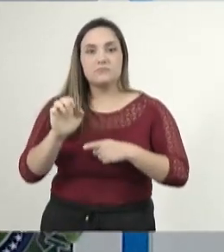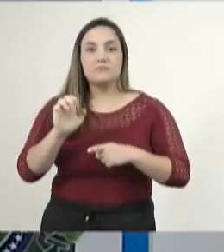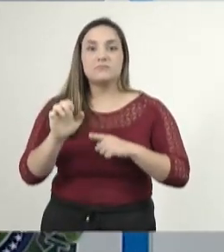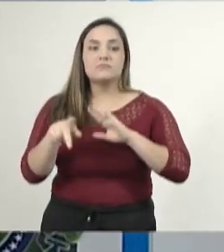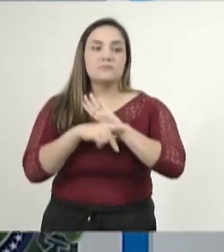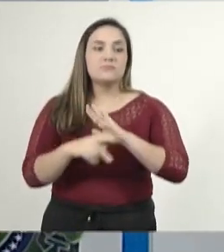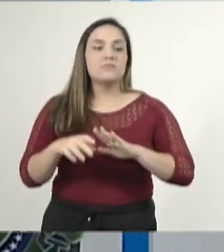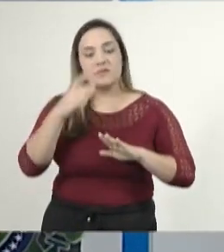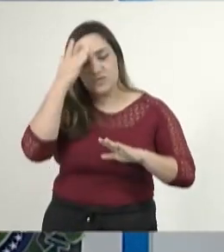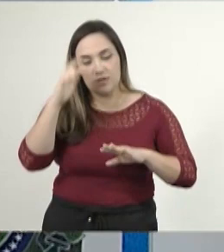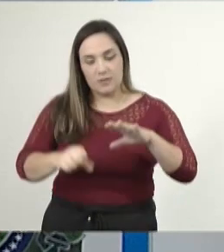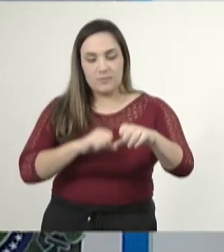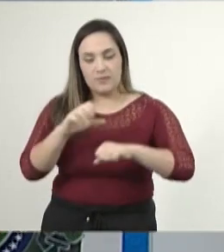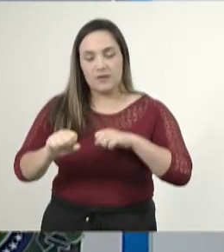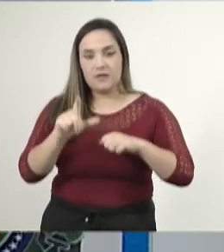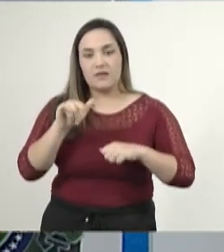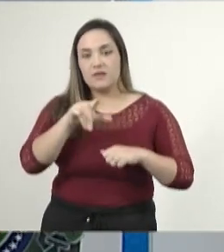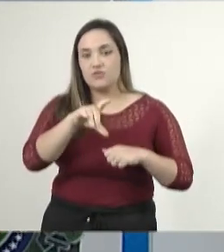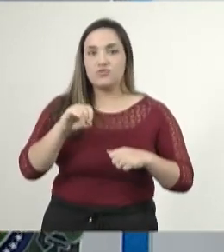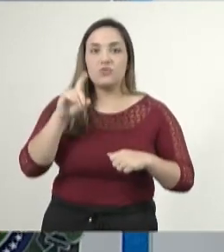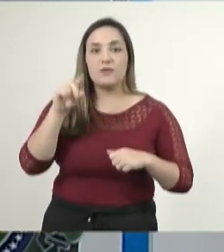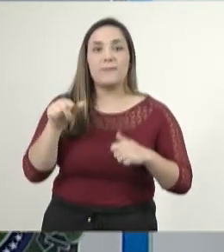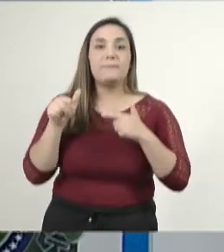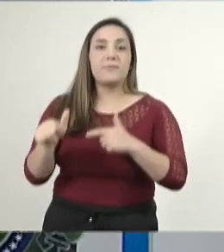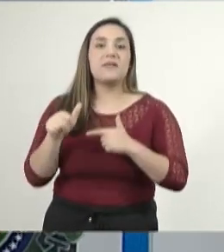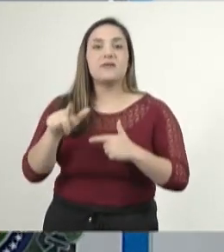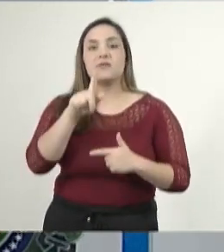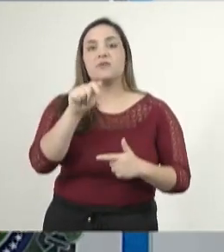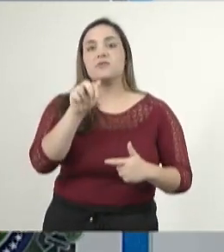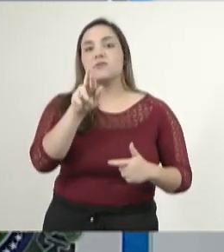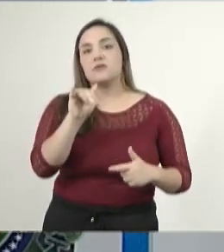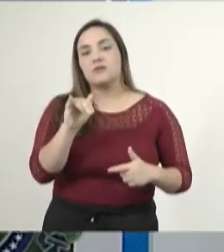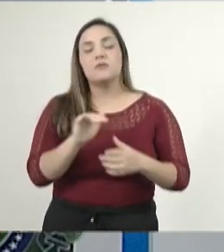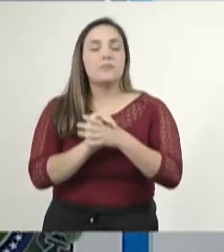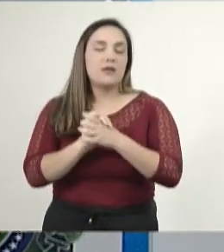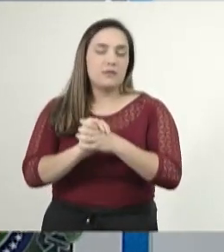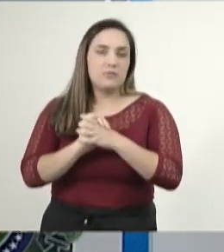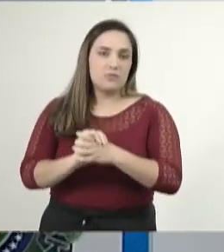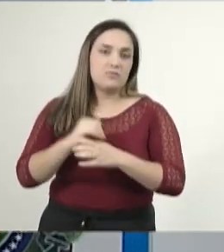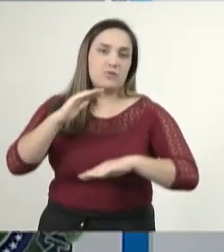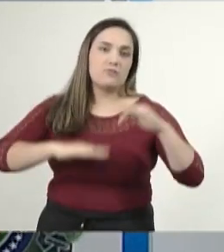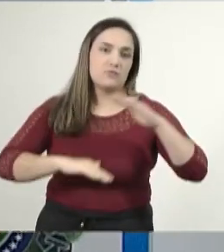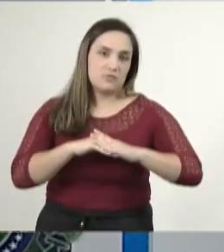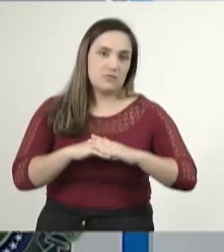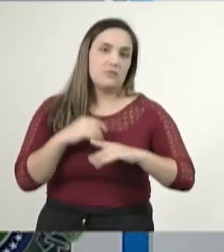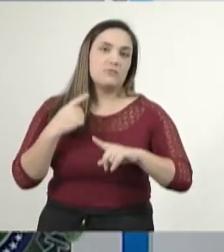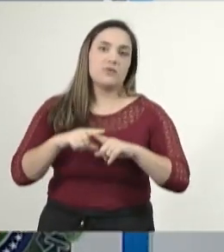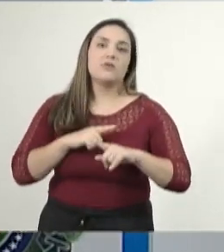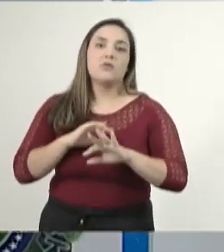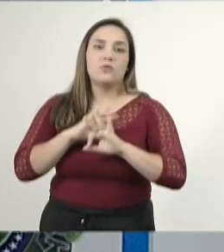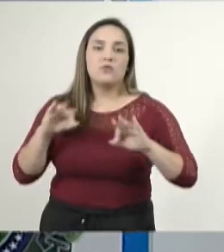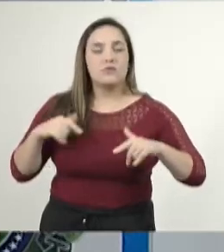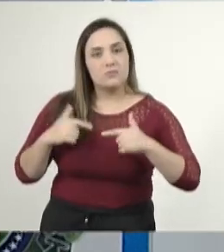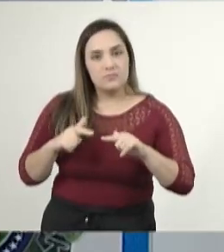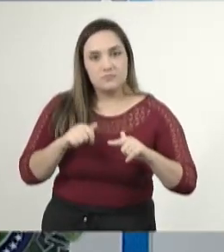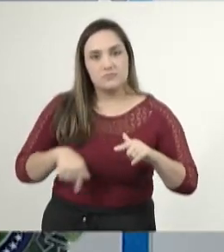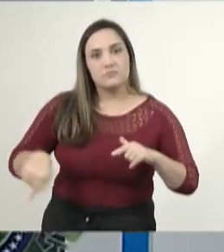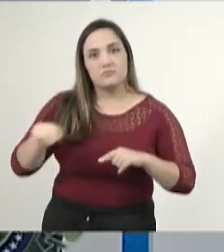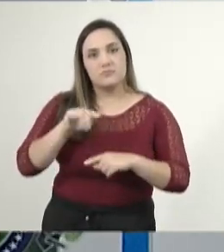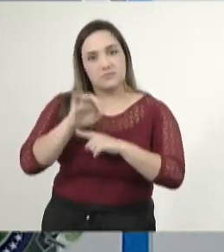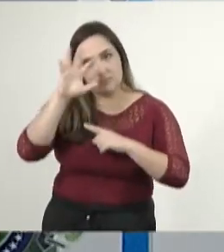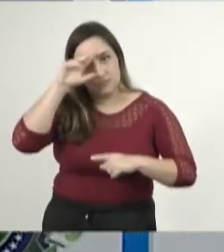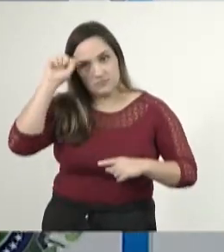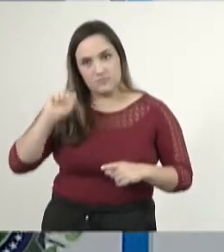do Coletor de Resíduos Sólidos, né? Os populares garis, e parabenizou esses profissionais por esse trabalho em todo o Mato Grosso do